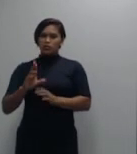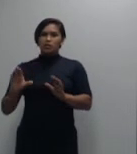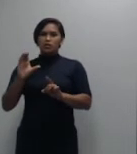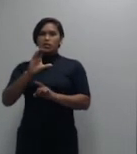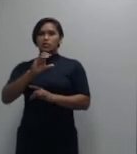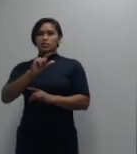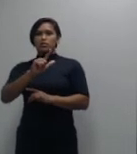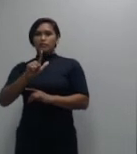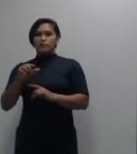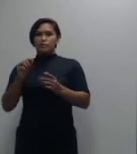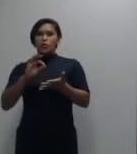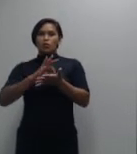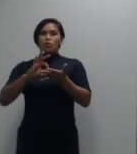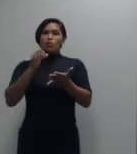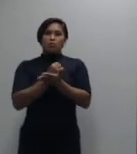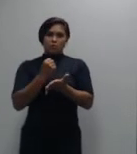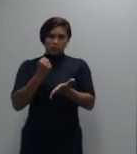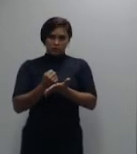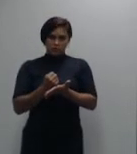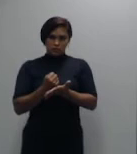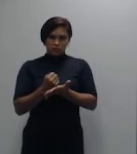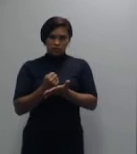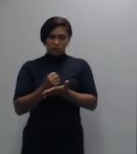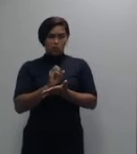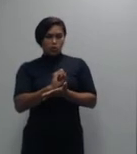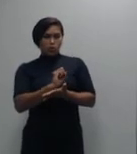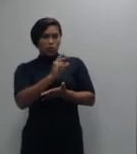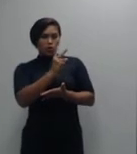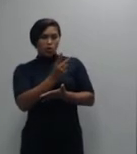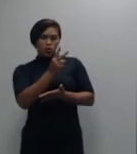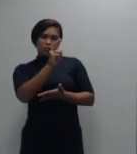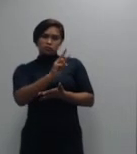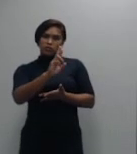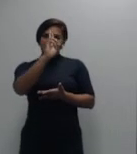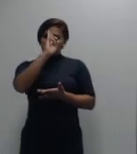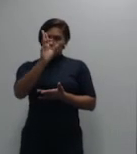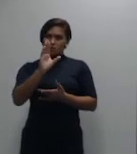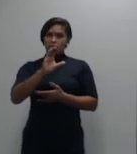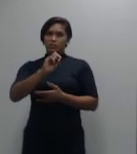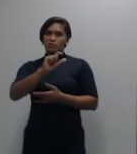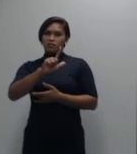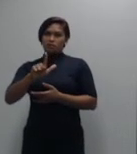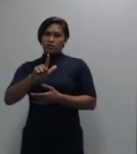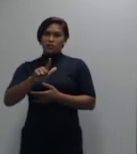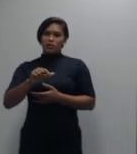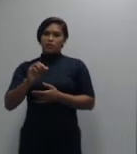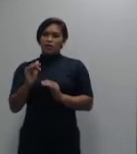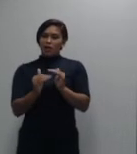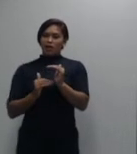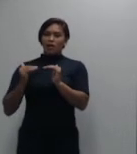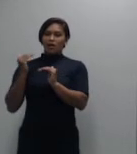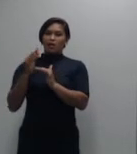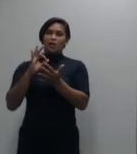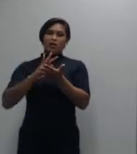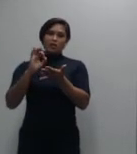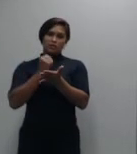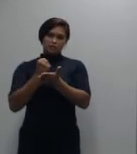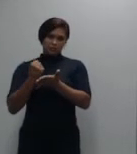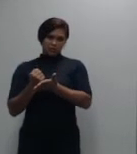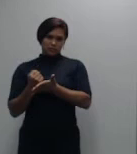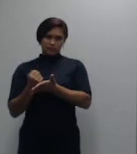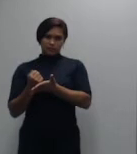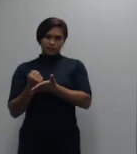contratual o Ou se era responsabilidade civil extracontratual Oi